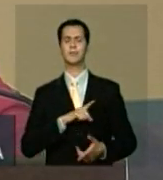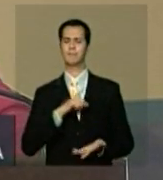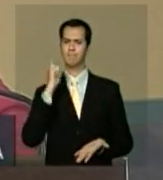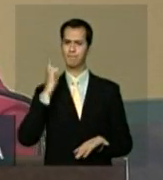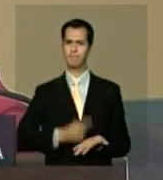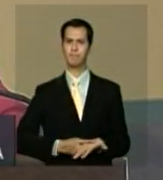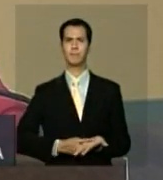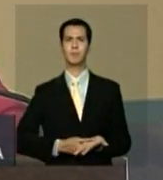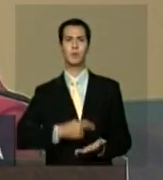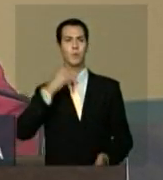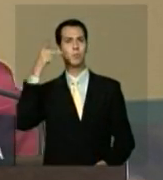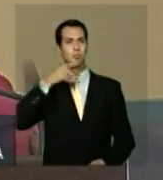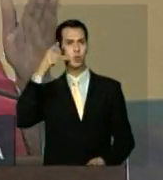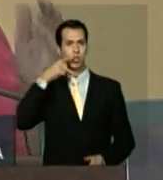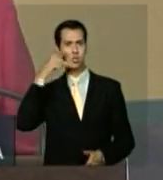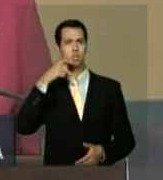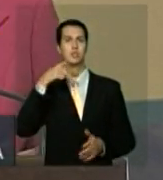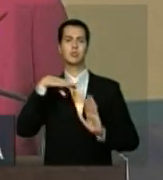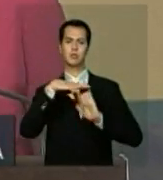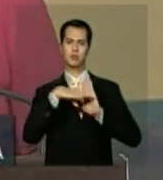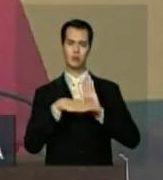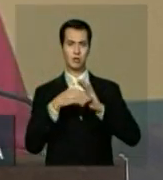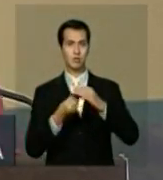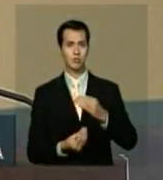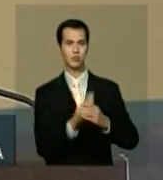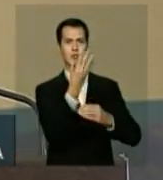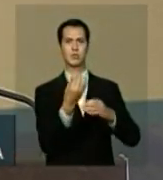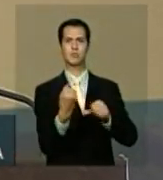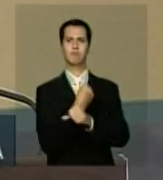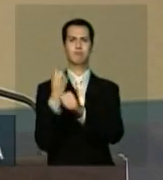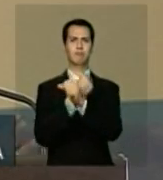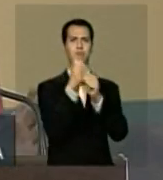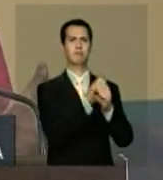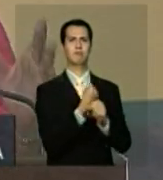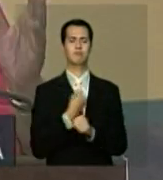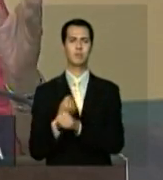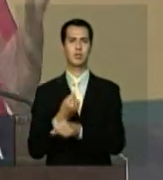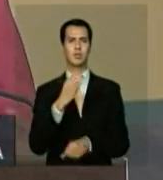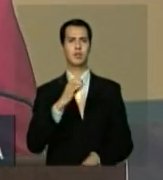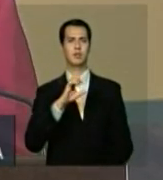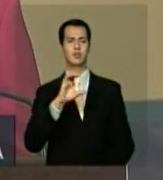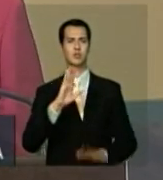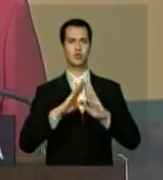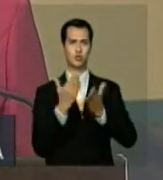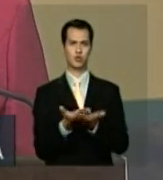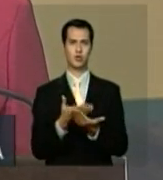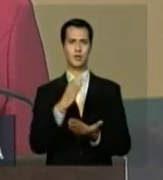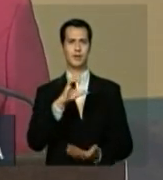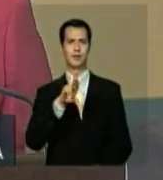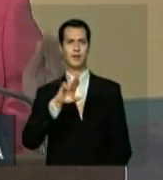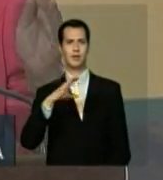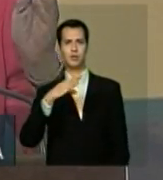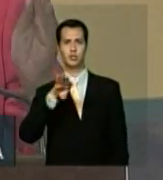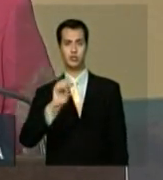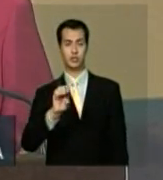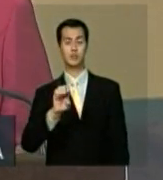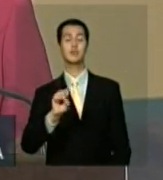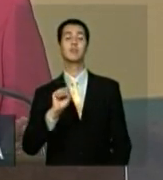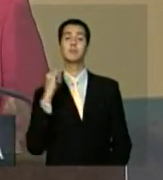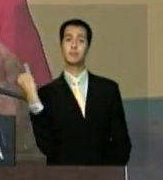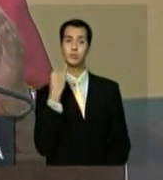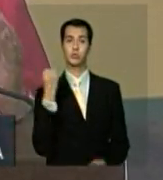estratégica e prioritária para o para o futuro para o presente por as